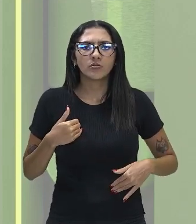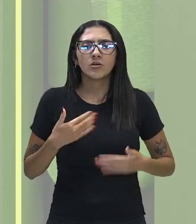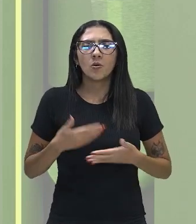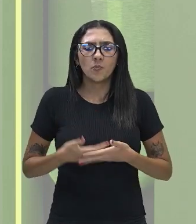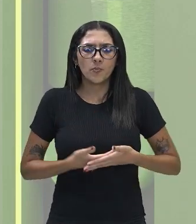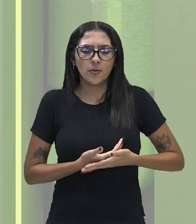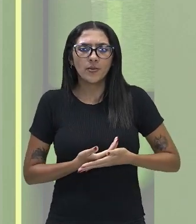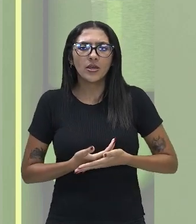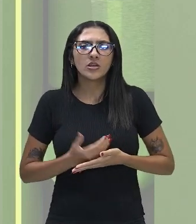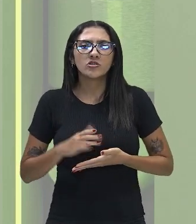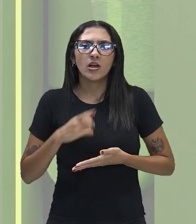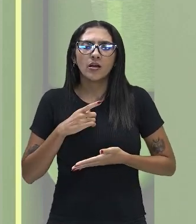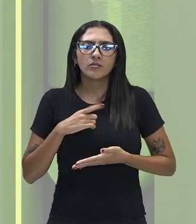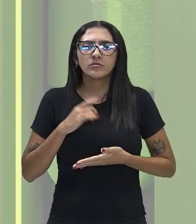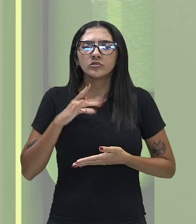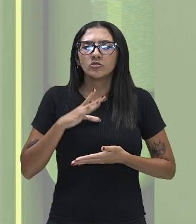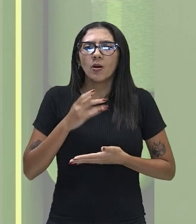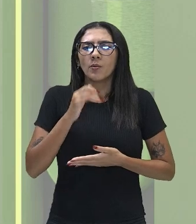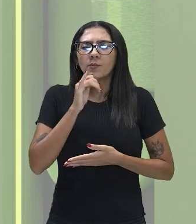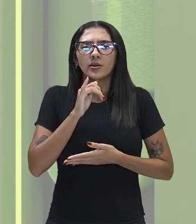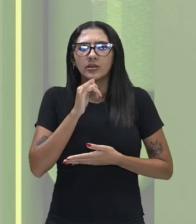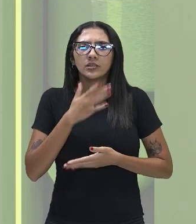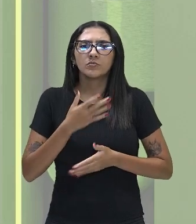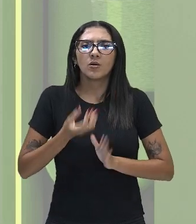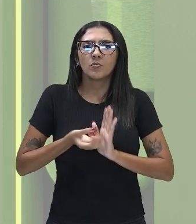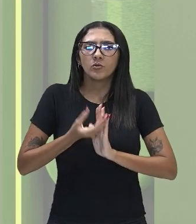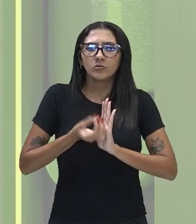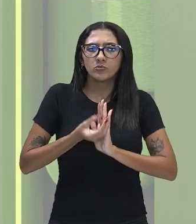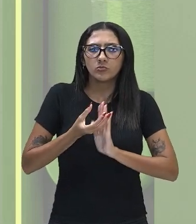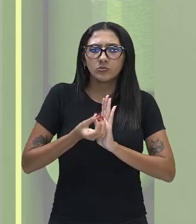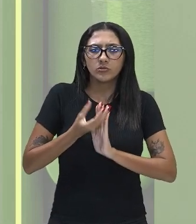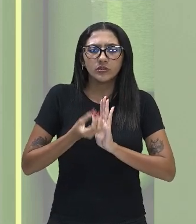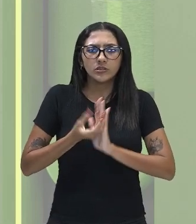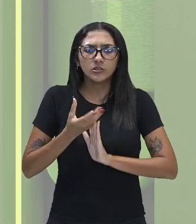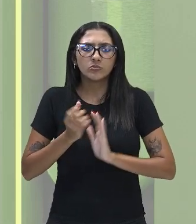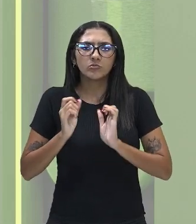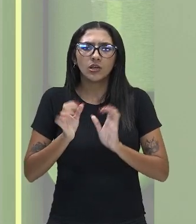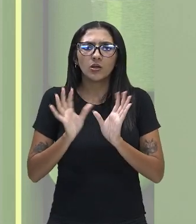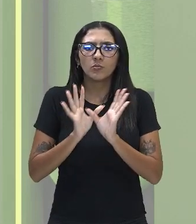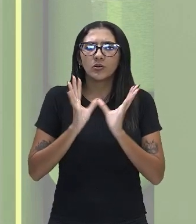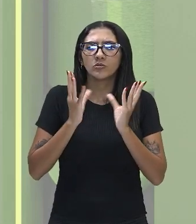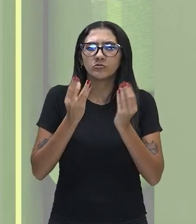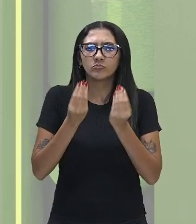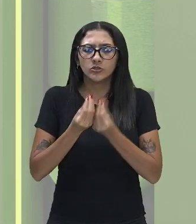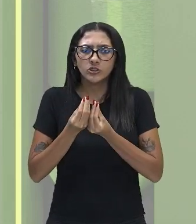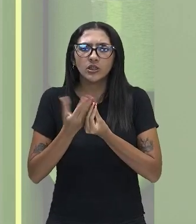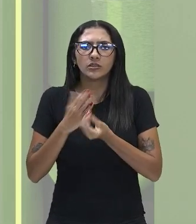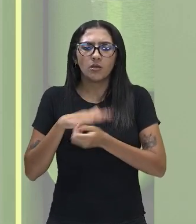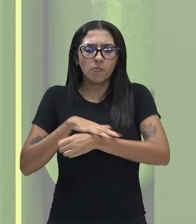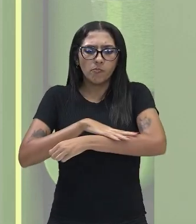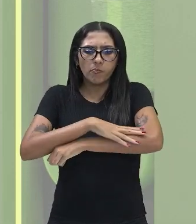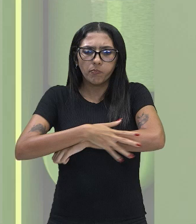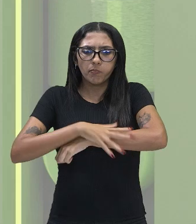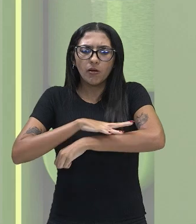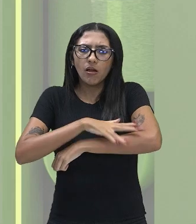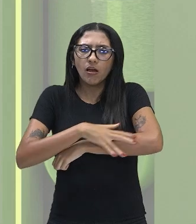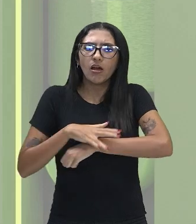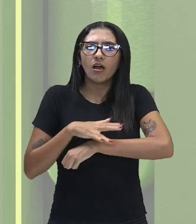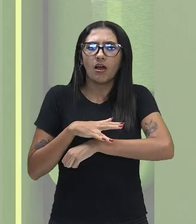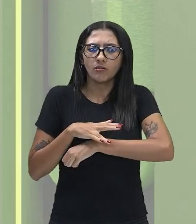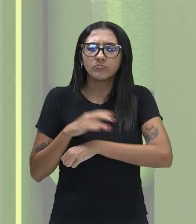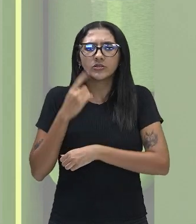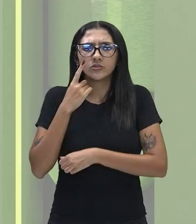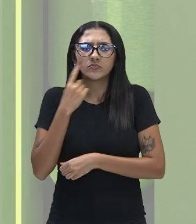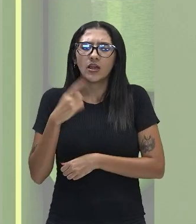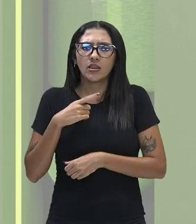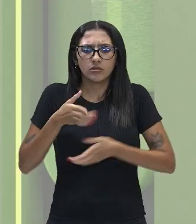último mês apenas produzindo o verniz caseoso, que é aquela gordura que a gente observa no